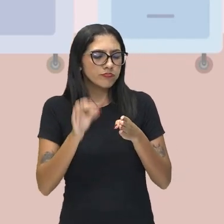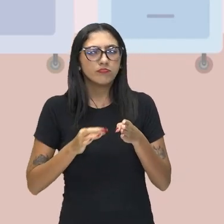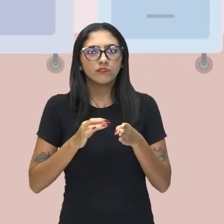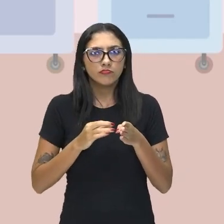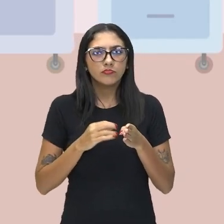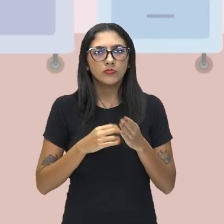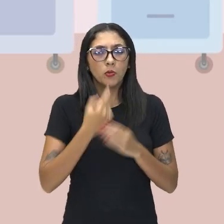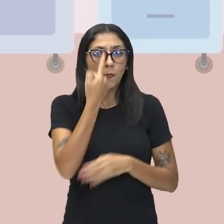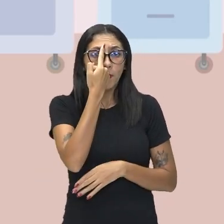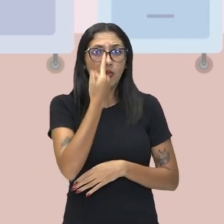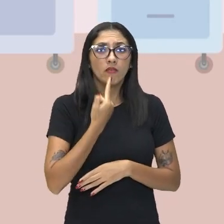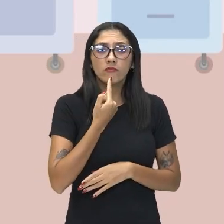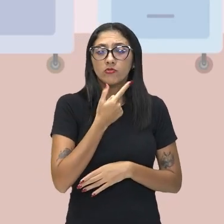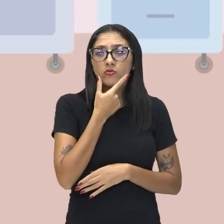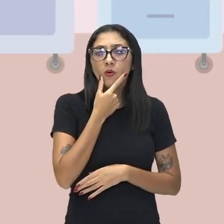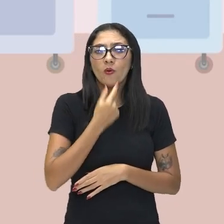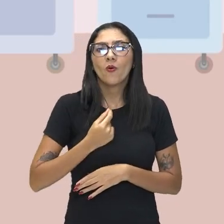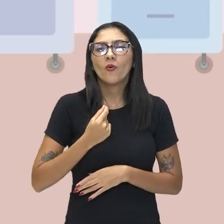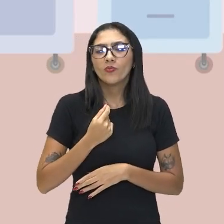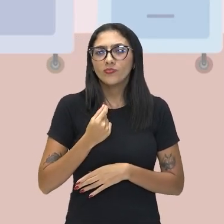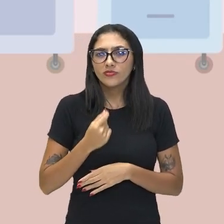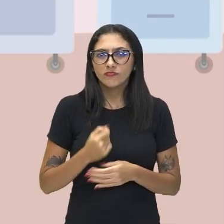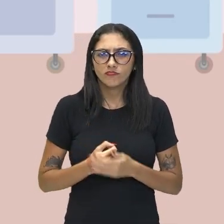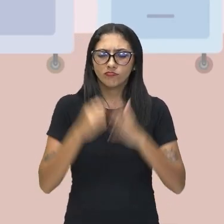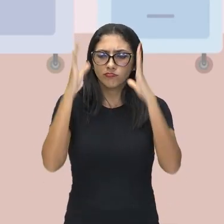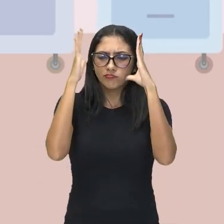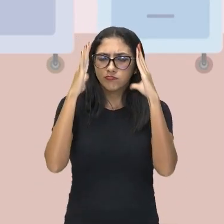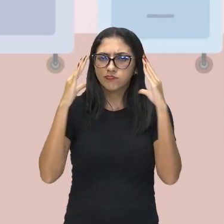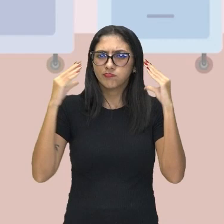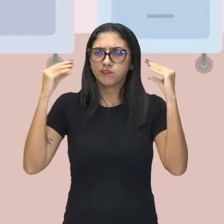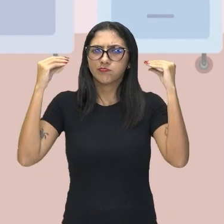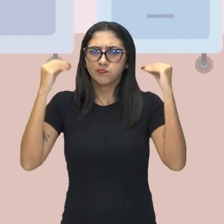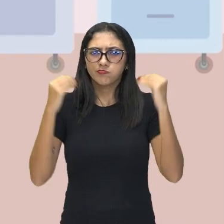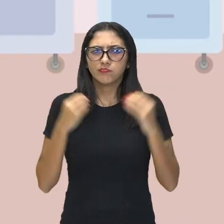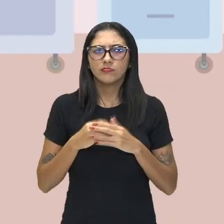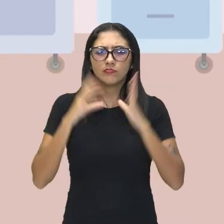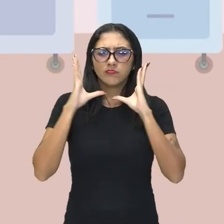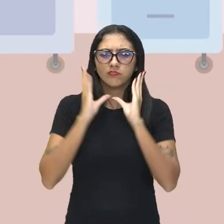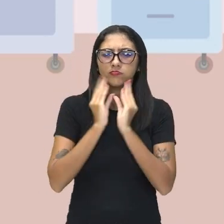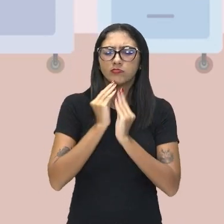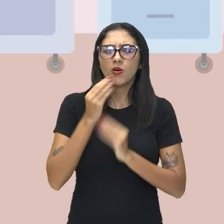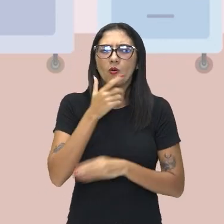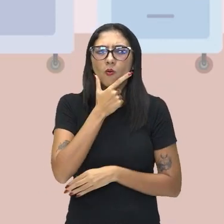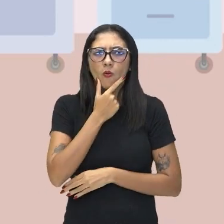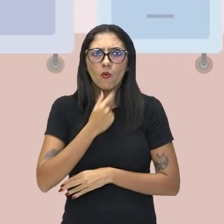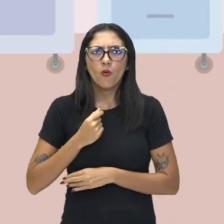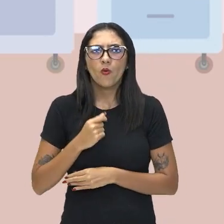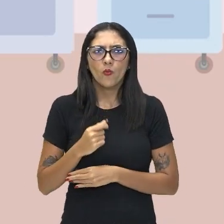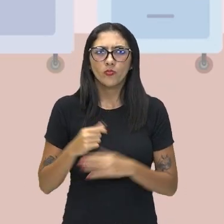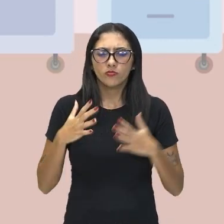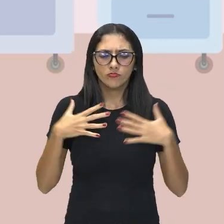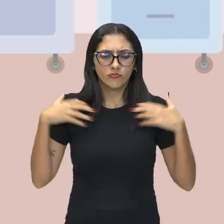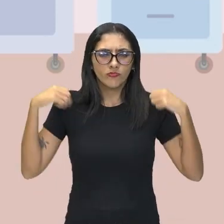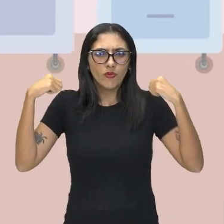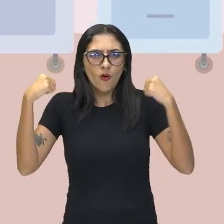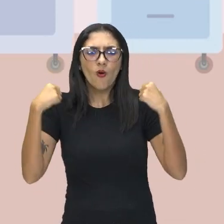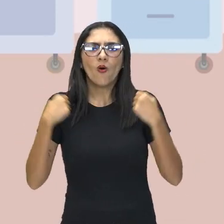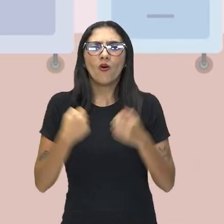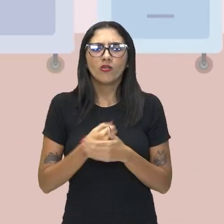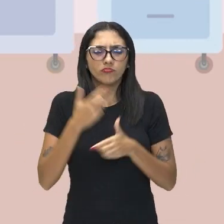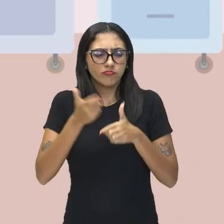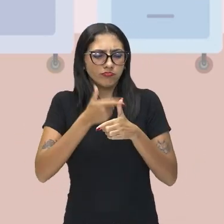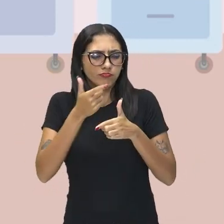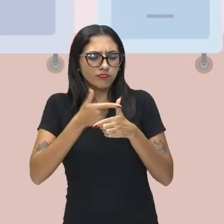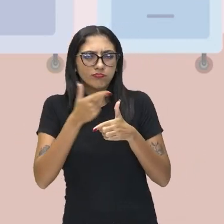foi aparecendo. Chapéu emplumado, rosto barbado, corpo aprumado, sapato